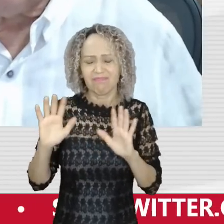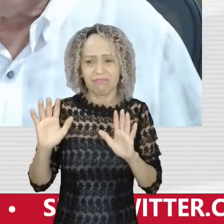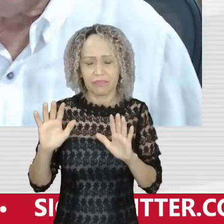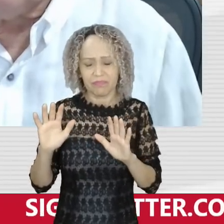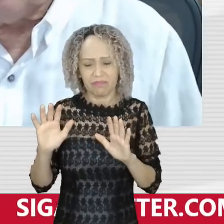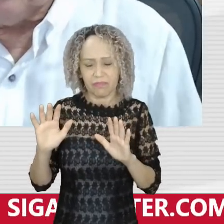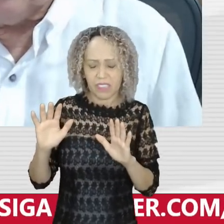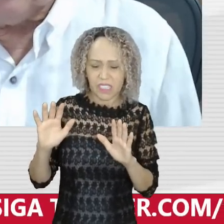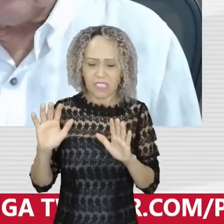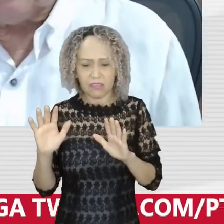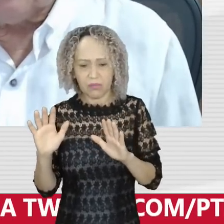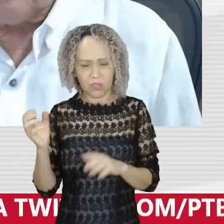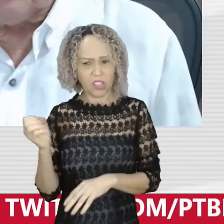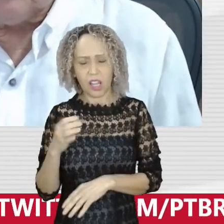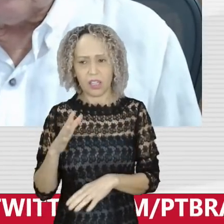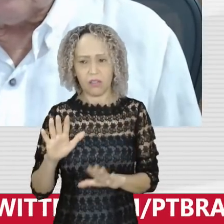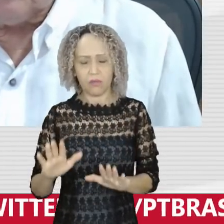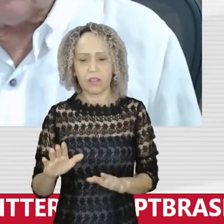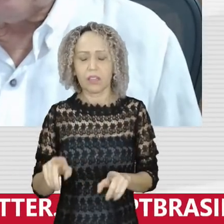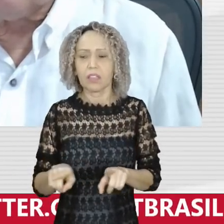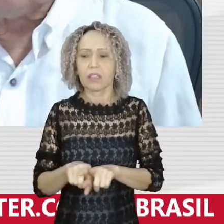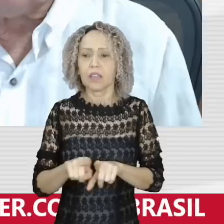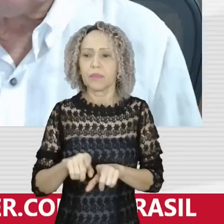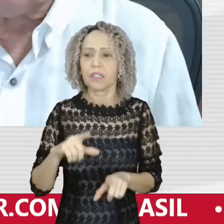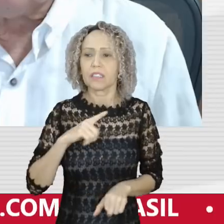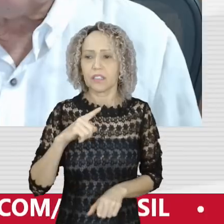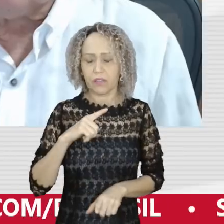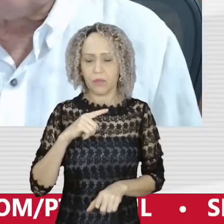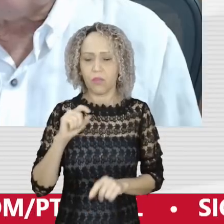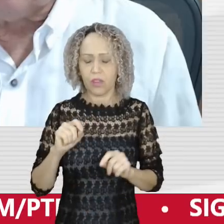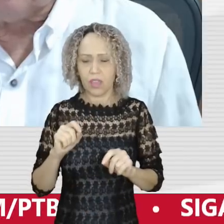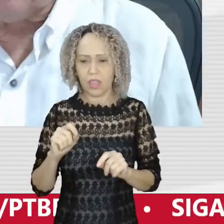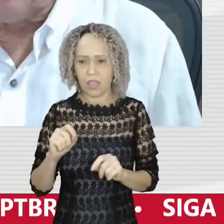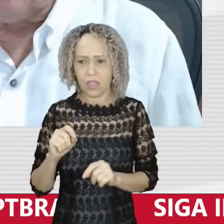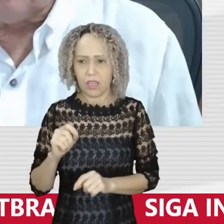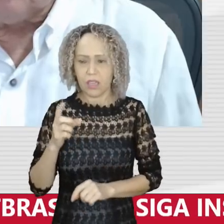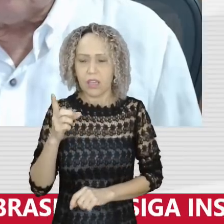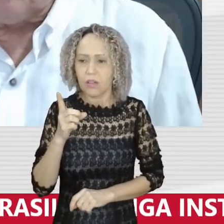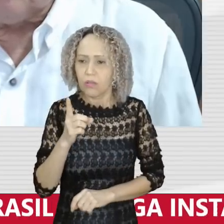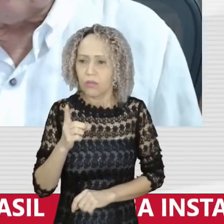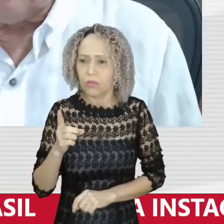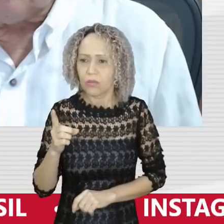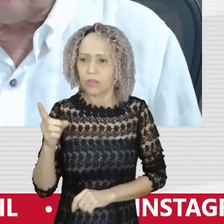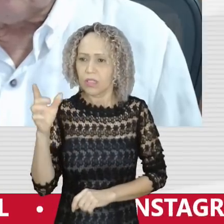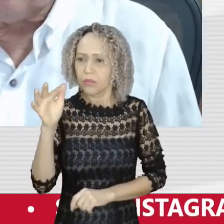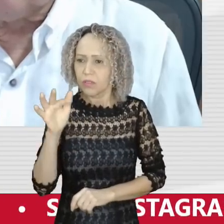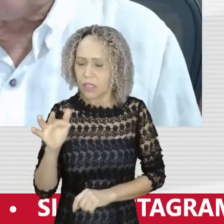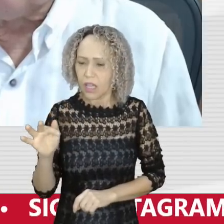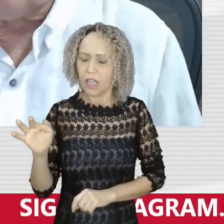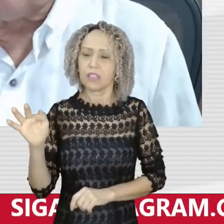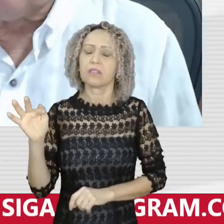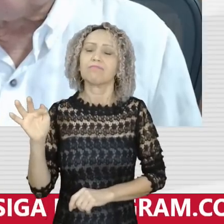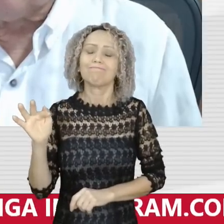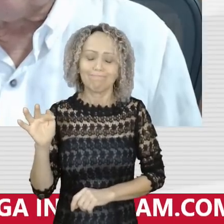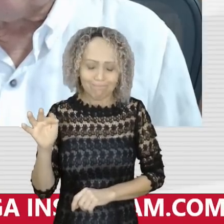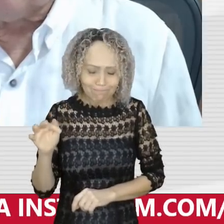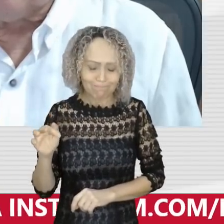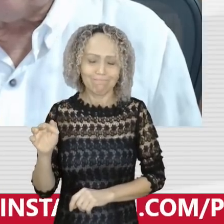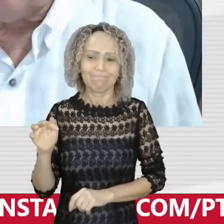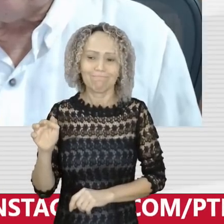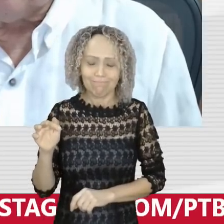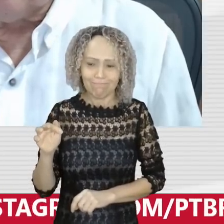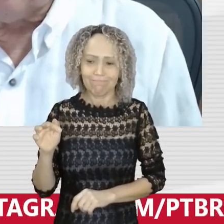um deputado distrital, Gabriel Bagno, que foi a primeira candidatura e que foi eleita, é jovem e é um professor também.